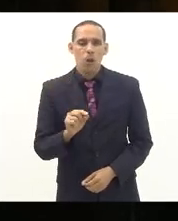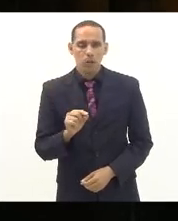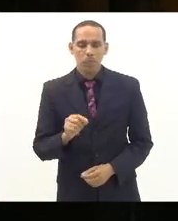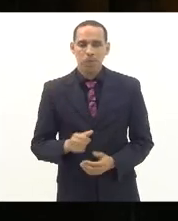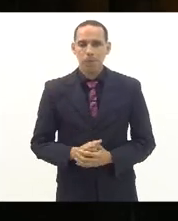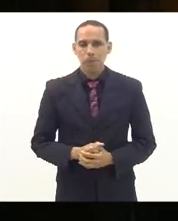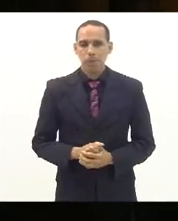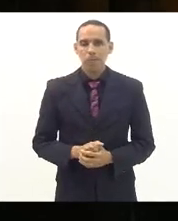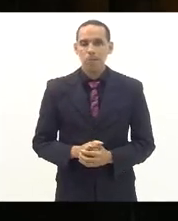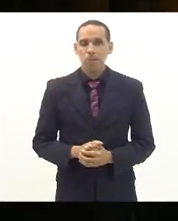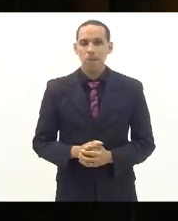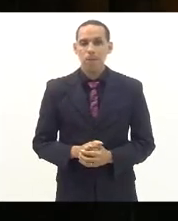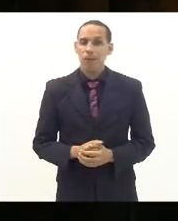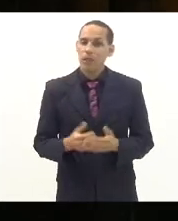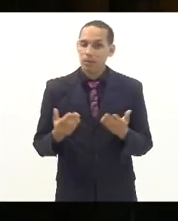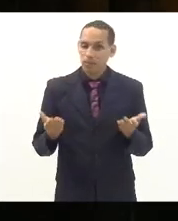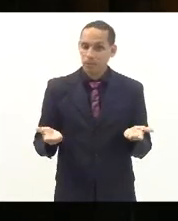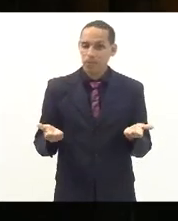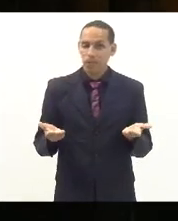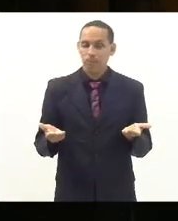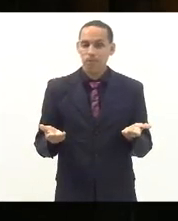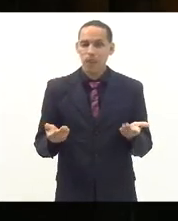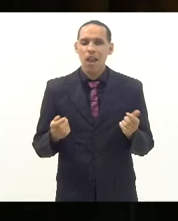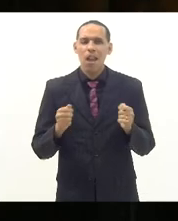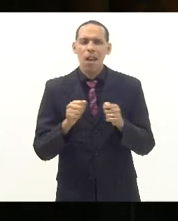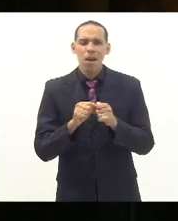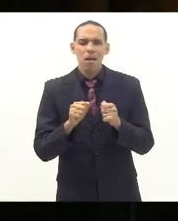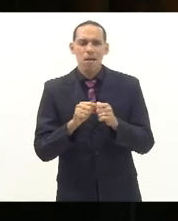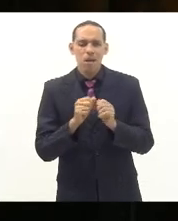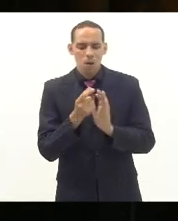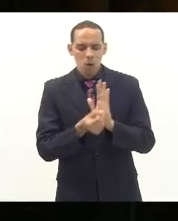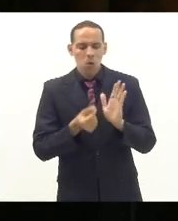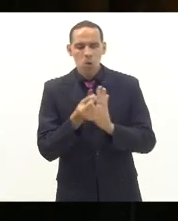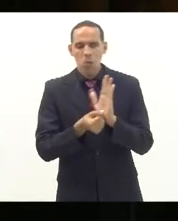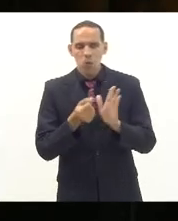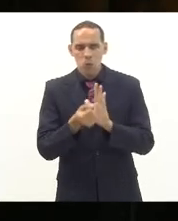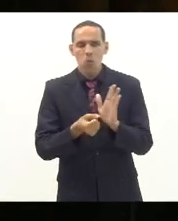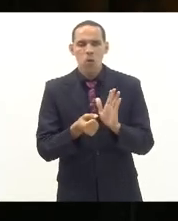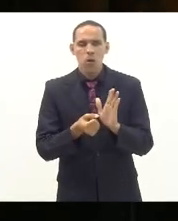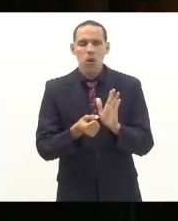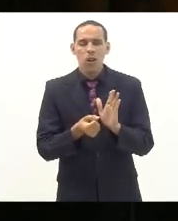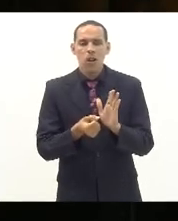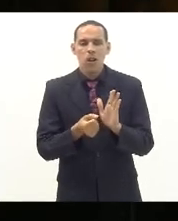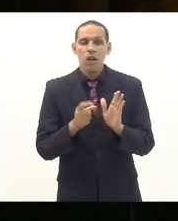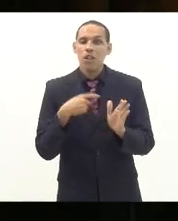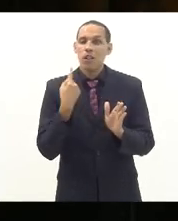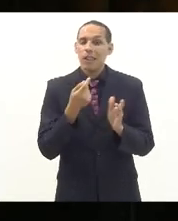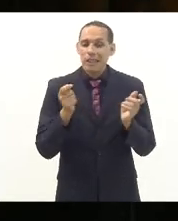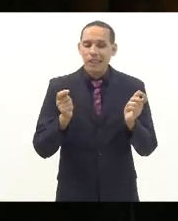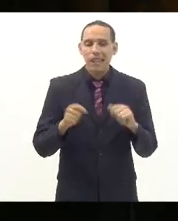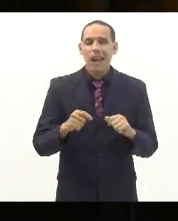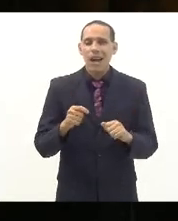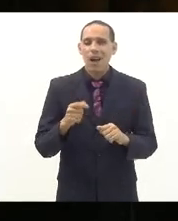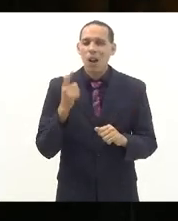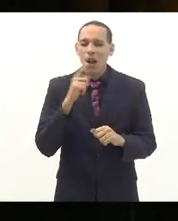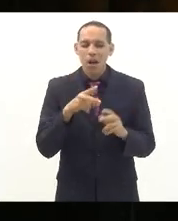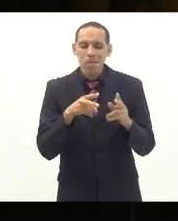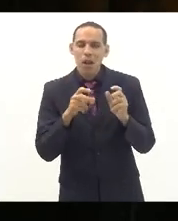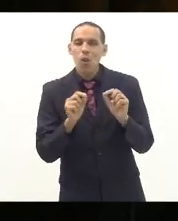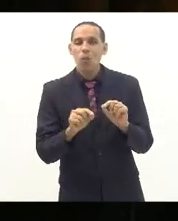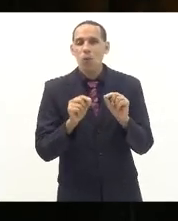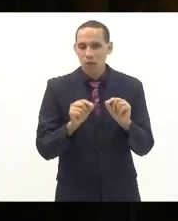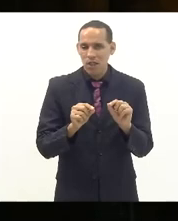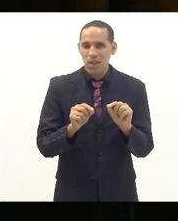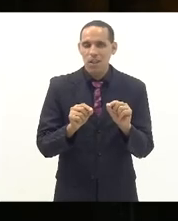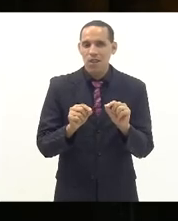que essa que pela execução orçamentária a gente pode constatar o